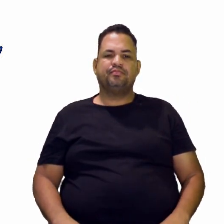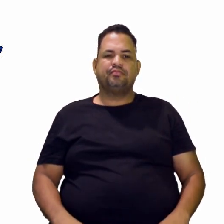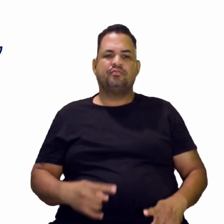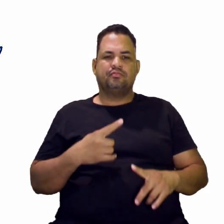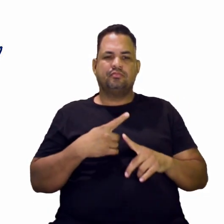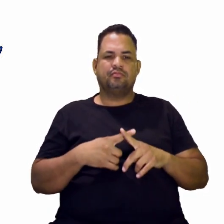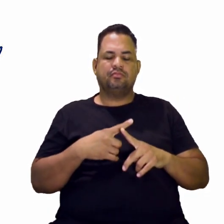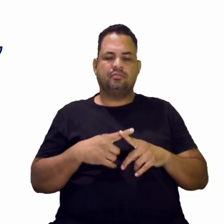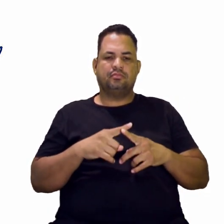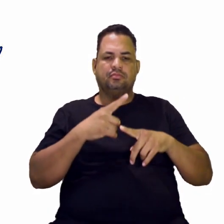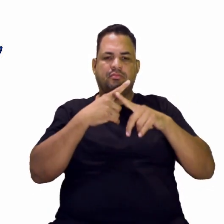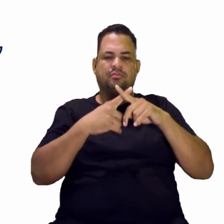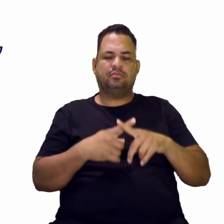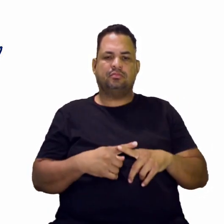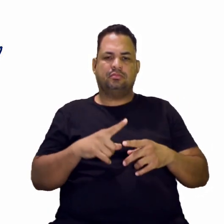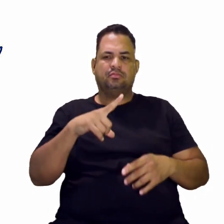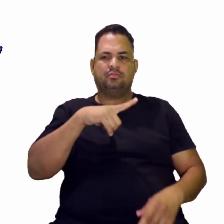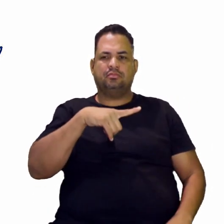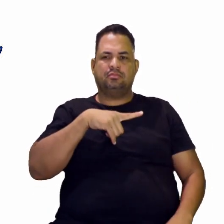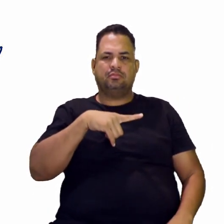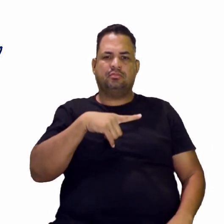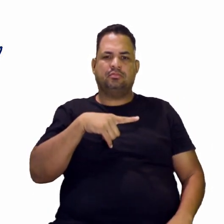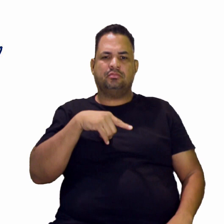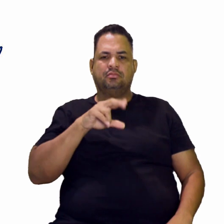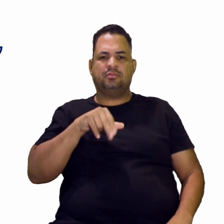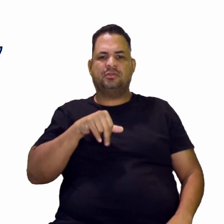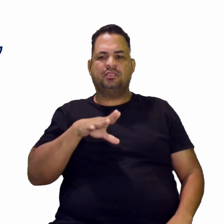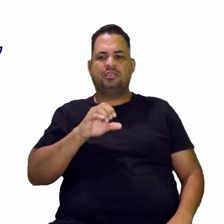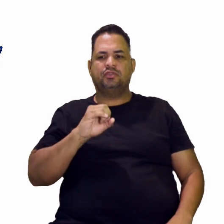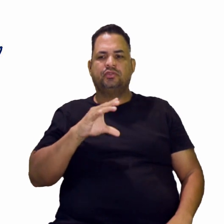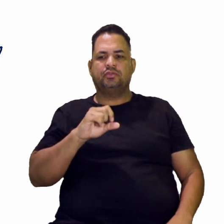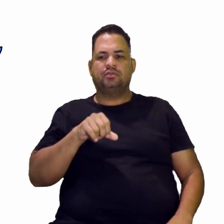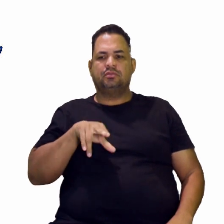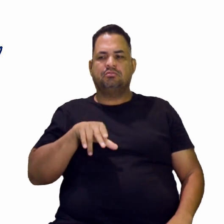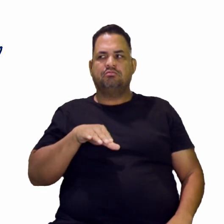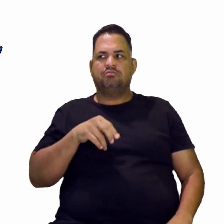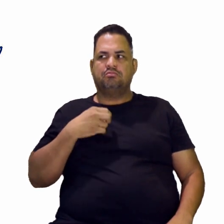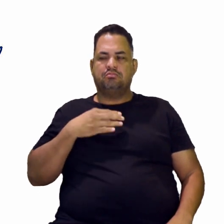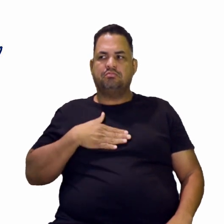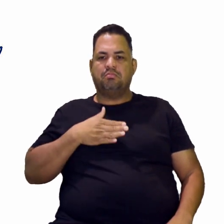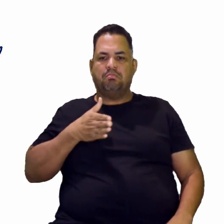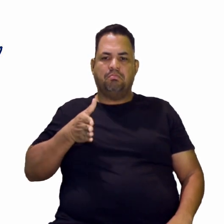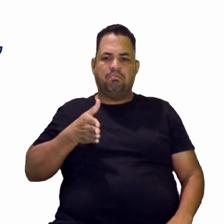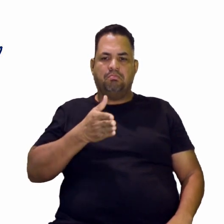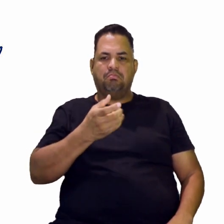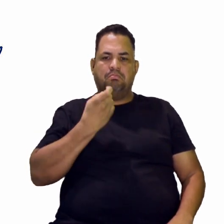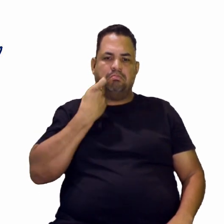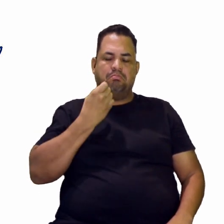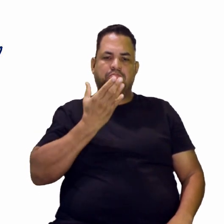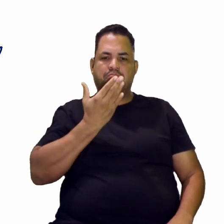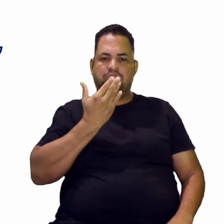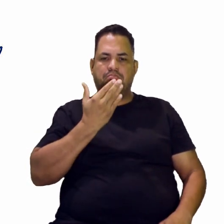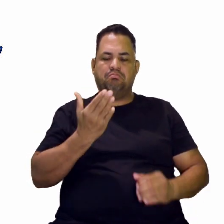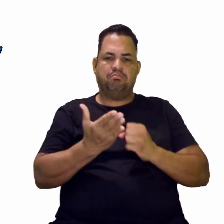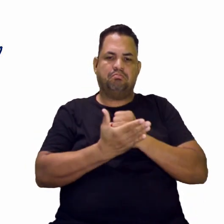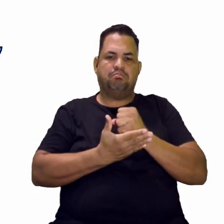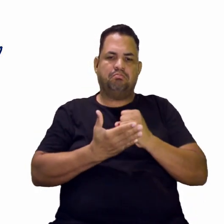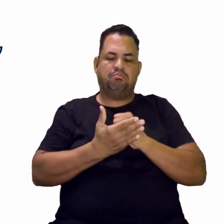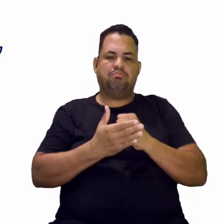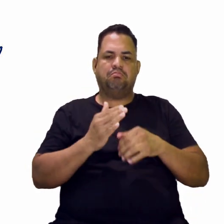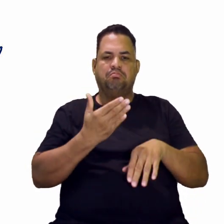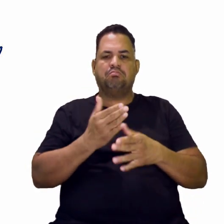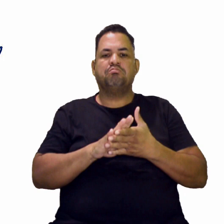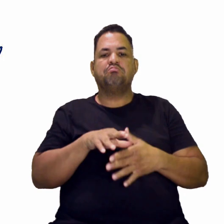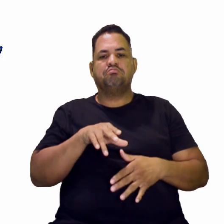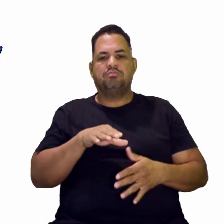são espécies diferentes, mas eles têm nichos semelhantes, eles são peixes, então vão se alimentar praticamente